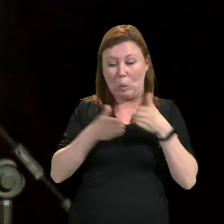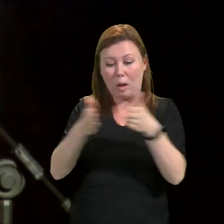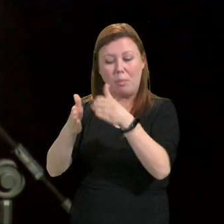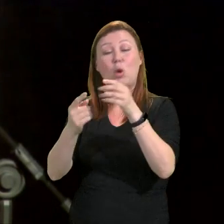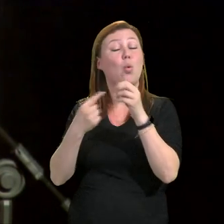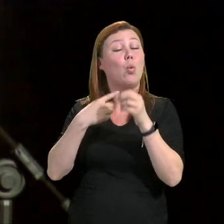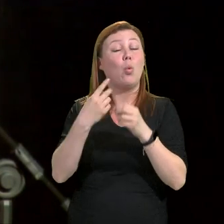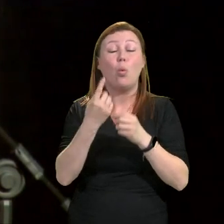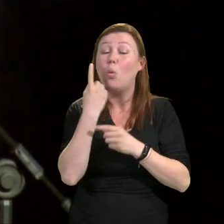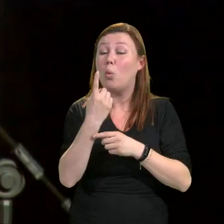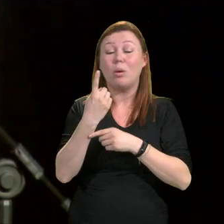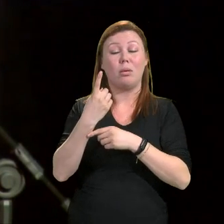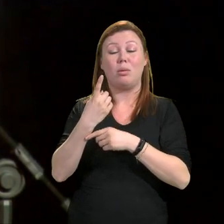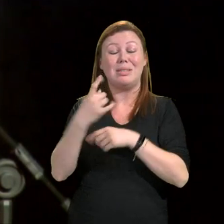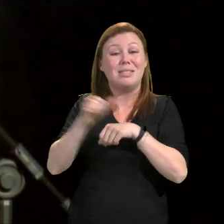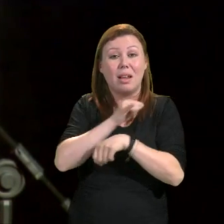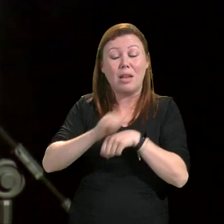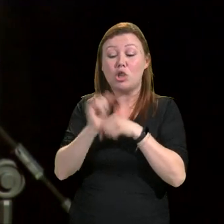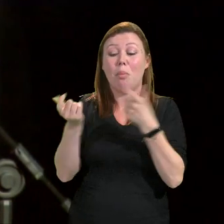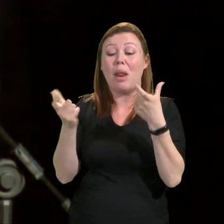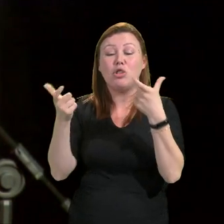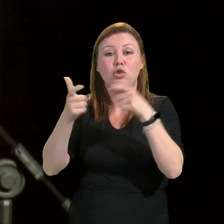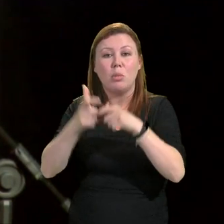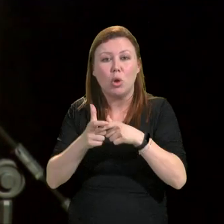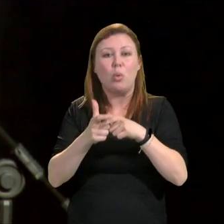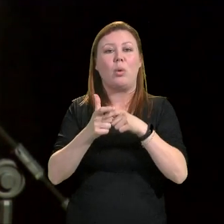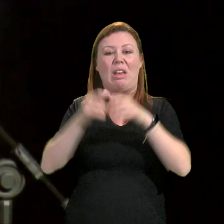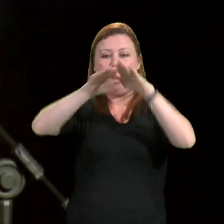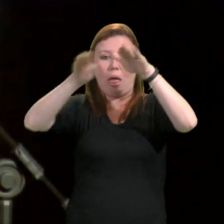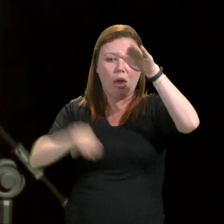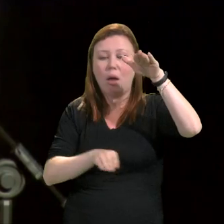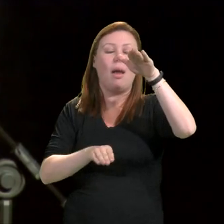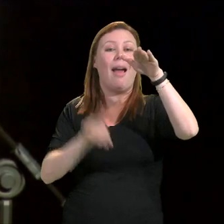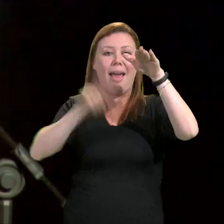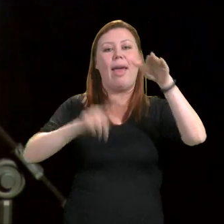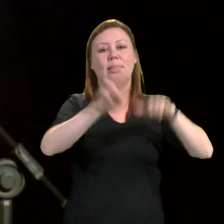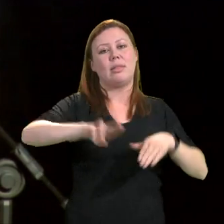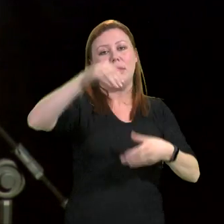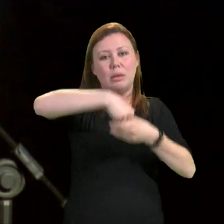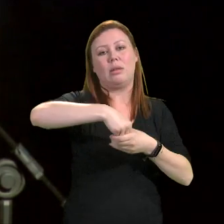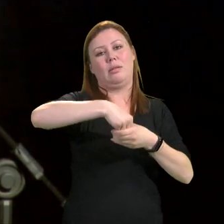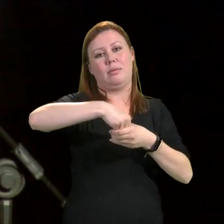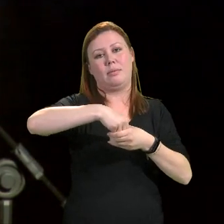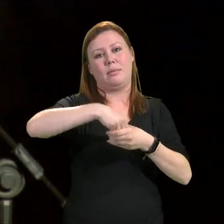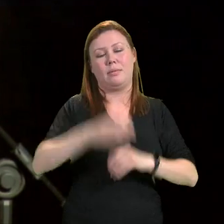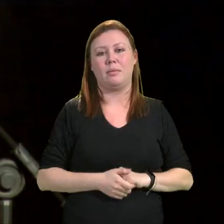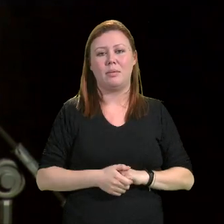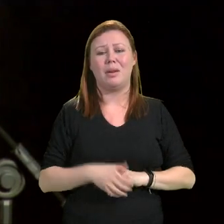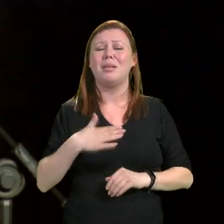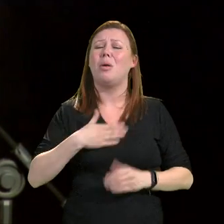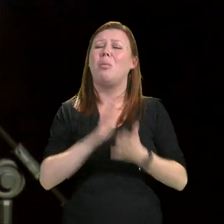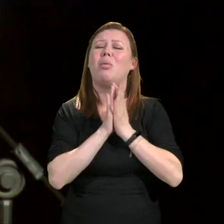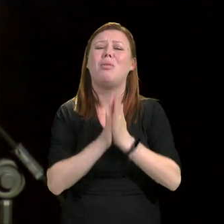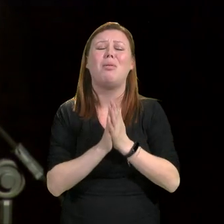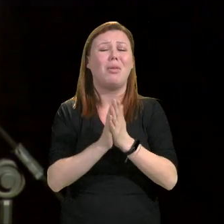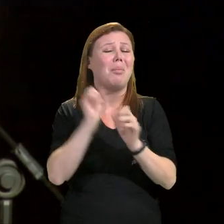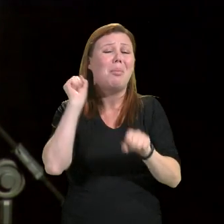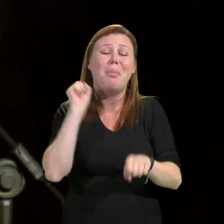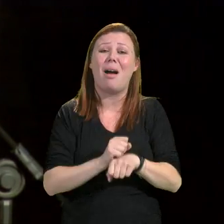enorme desigualdade social que tem nesse país, continue valendo, que é a universidade pública. Então, vamos acabar com minibesas.